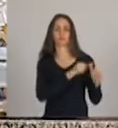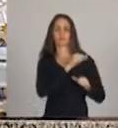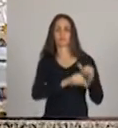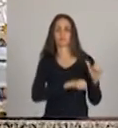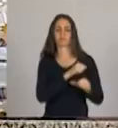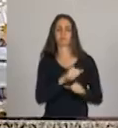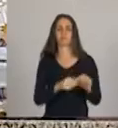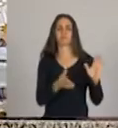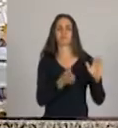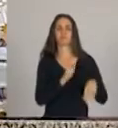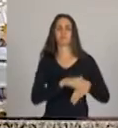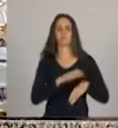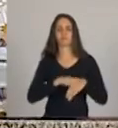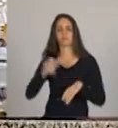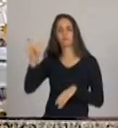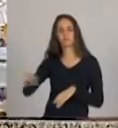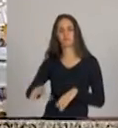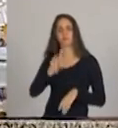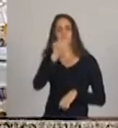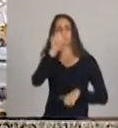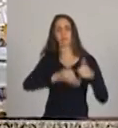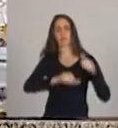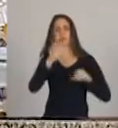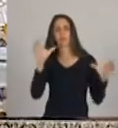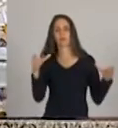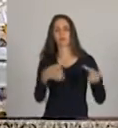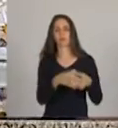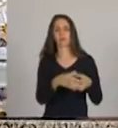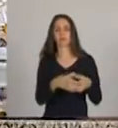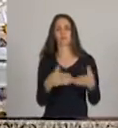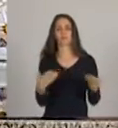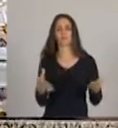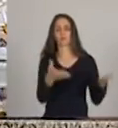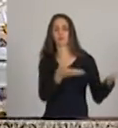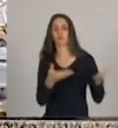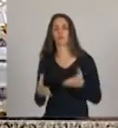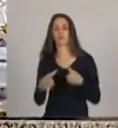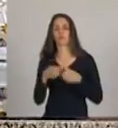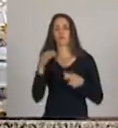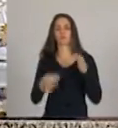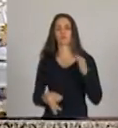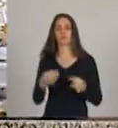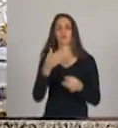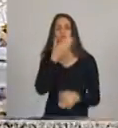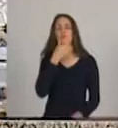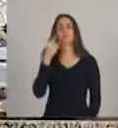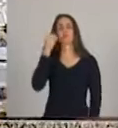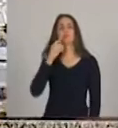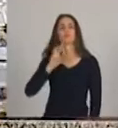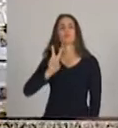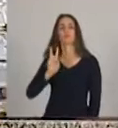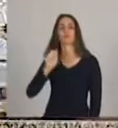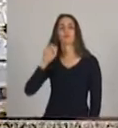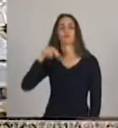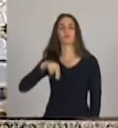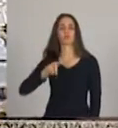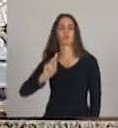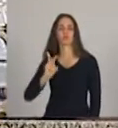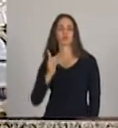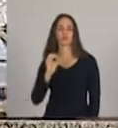próprio autor para ser analisada pela comissão. Convoca a Comissão de Justiça, deputado Vandinho Leite.